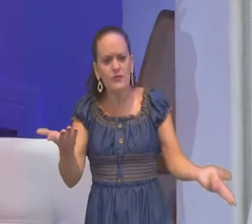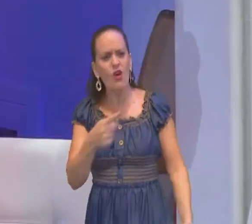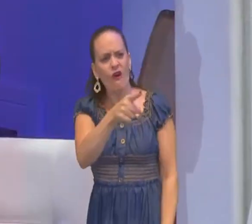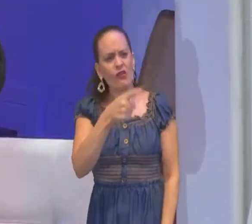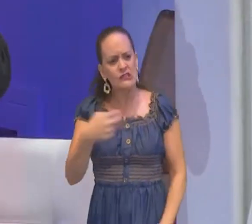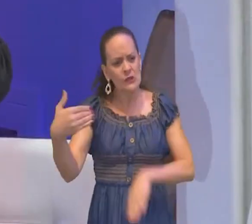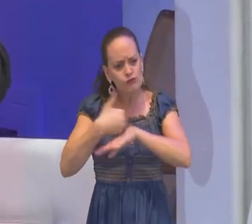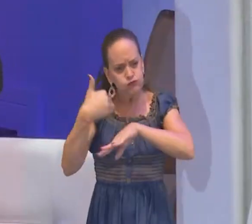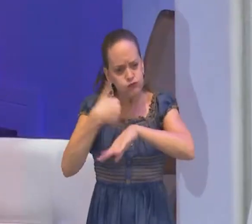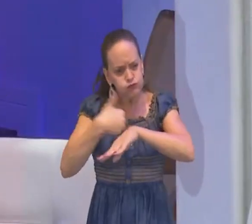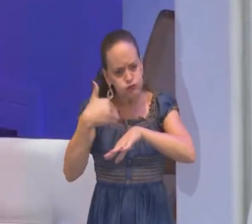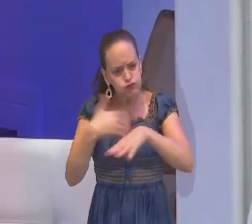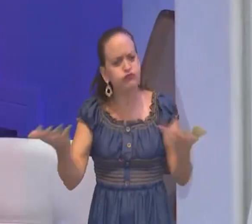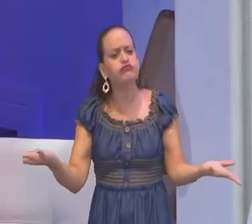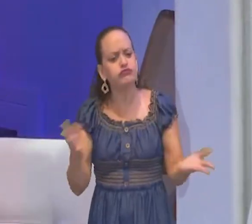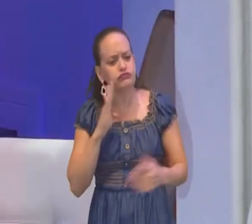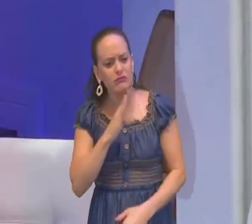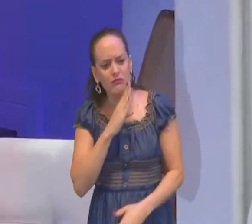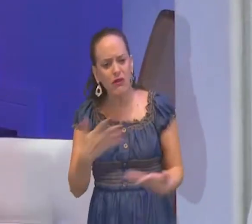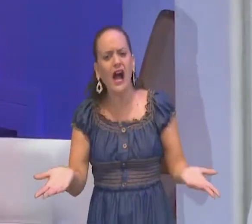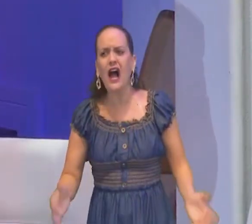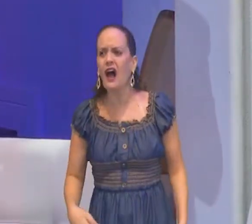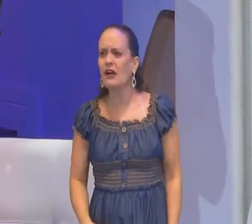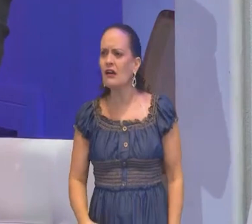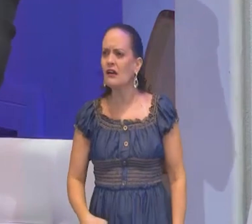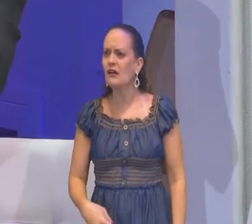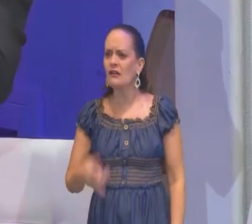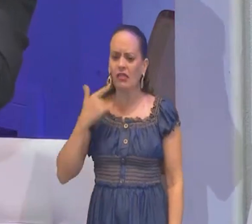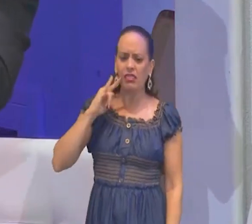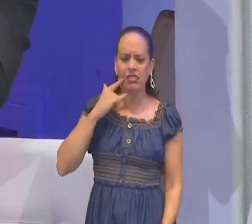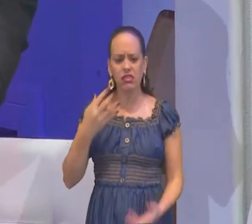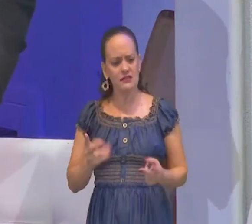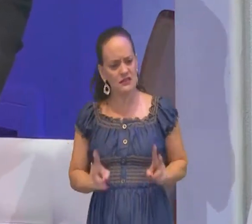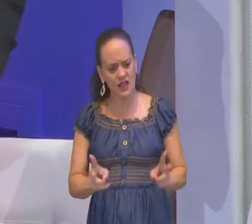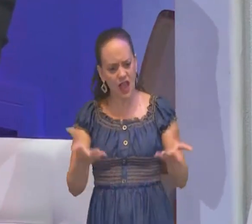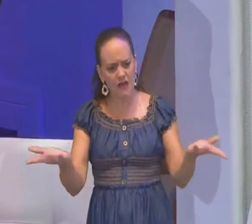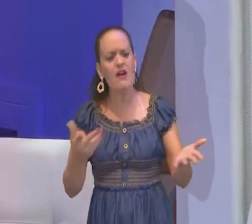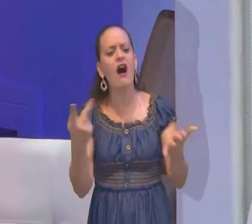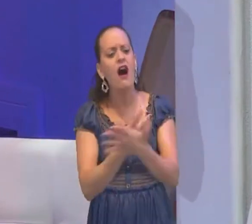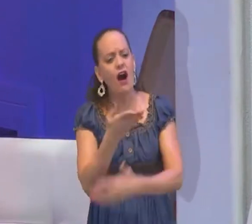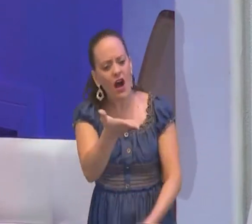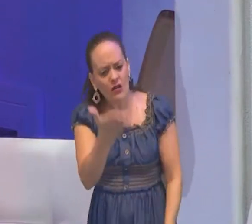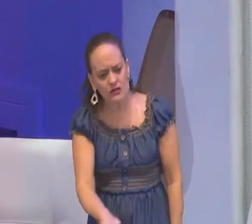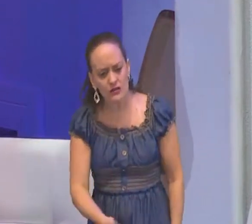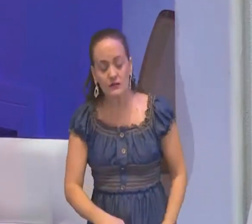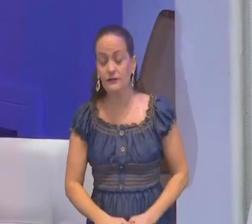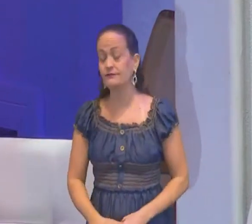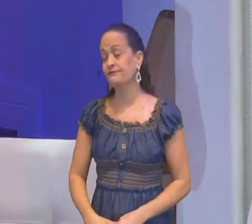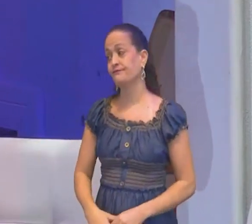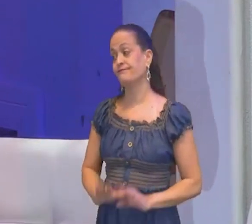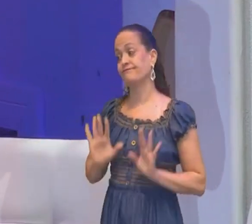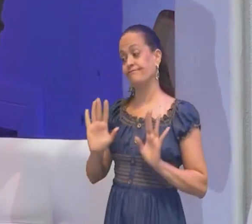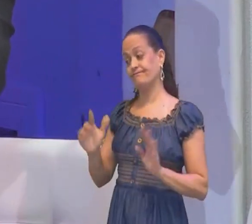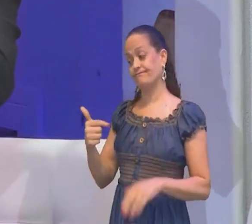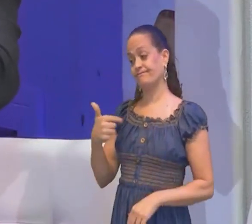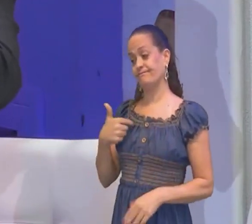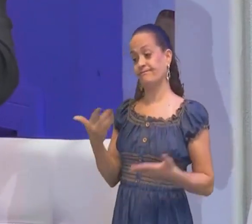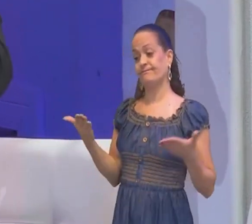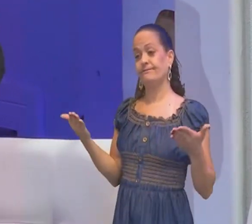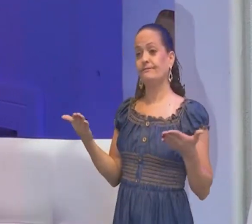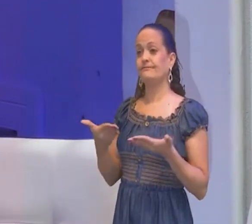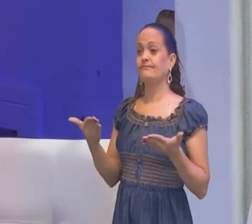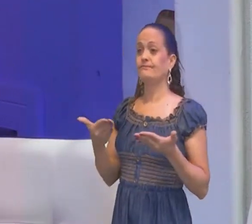freguês, o meu cliente mais frequente aqui, o que aconteceu com você? ele disse: agora eu